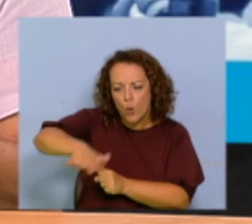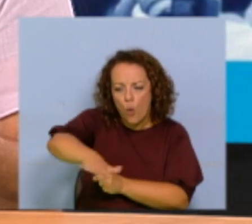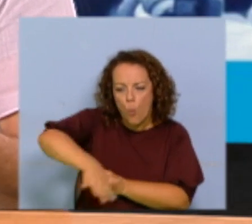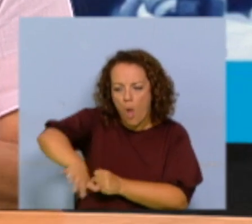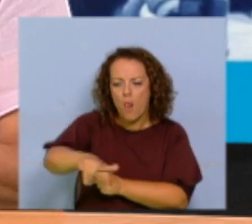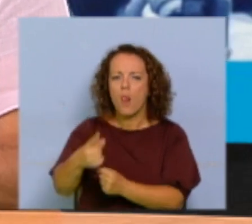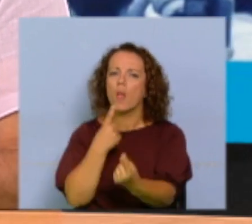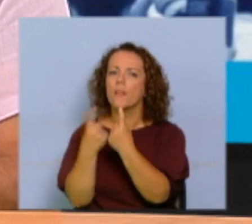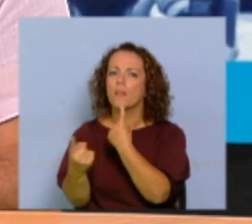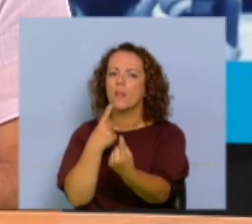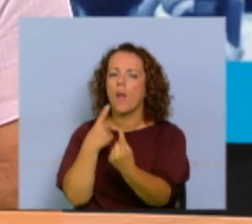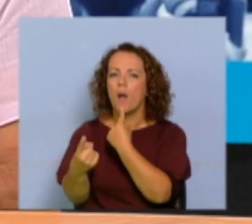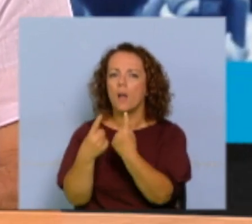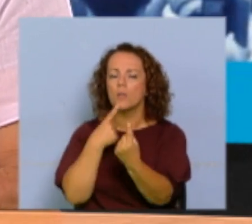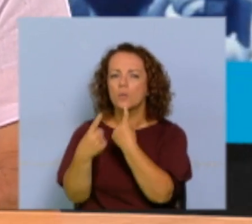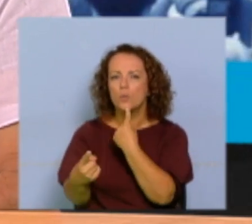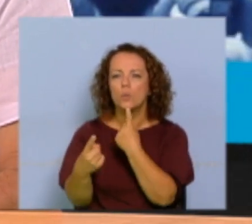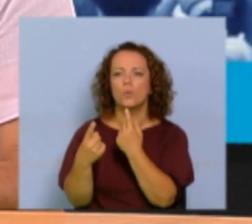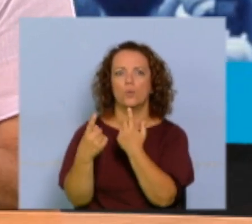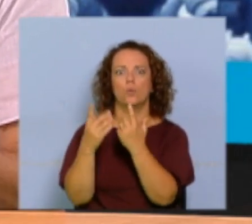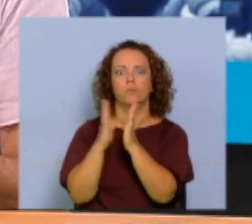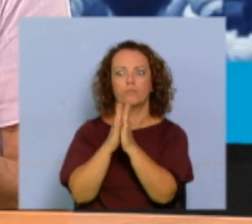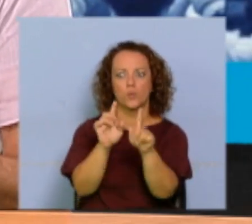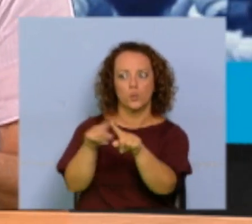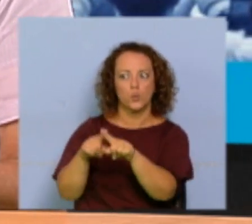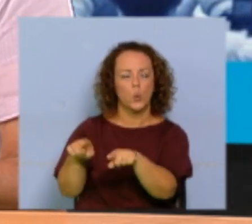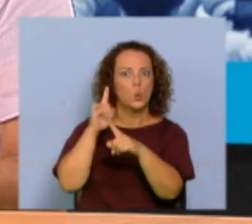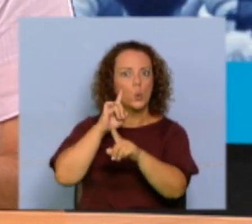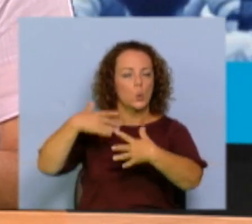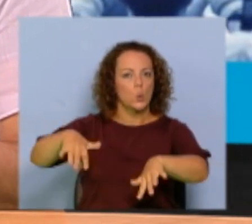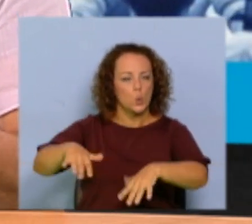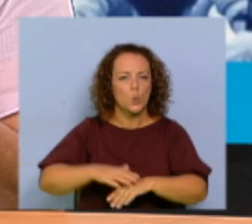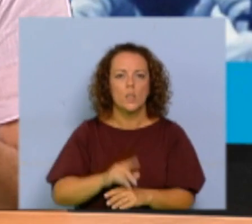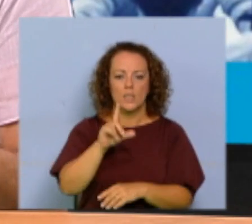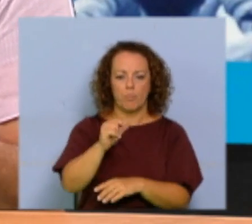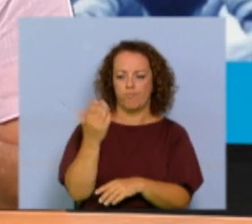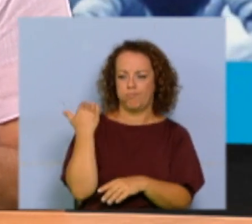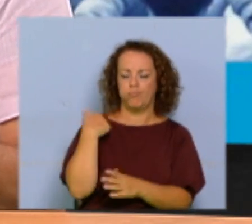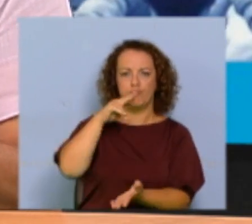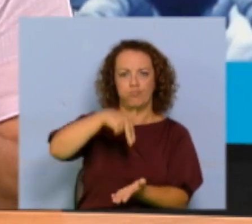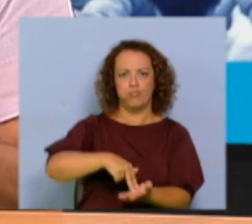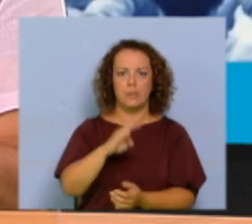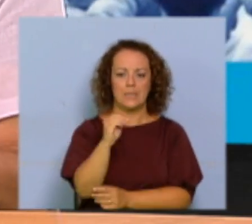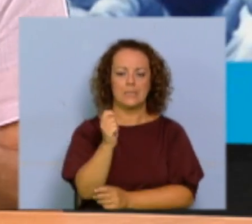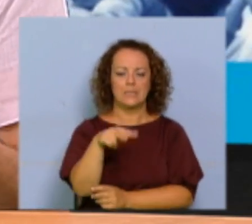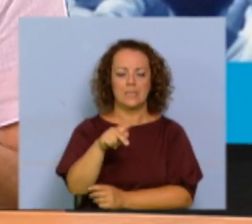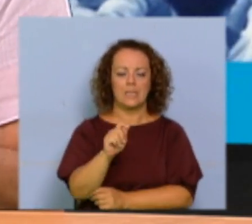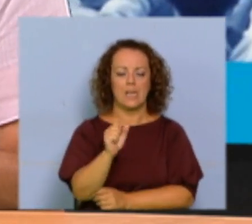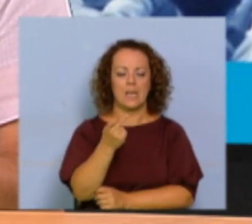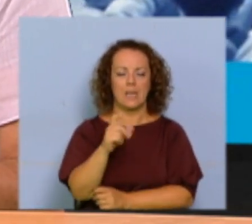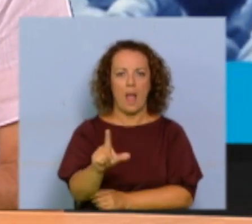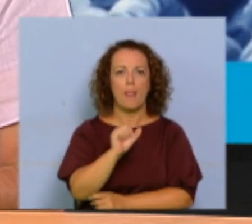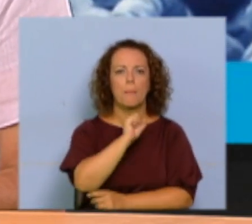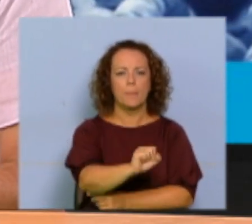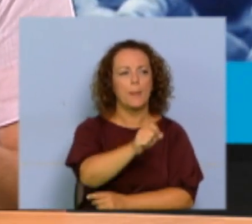diálogo interreligioso é decisivo. Já estive em Dakar, no Senegal, com todos os responsáveis dos seminários